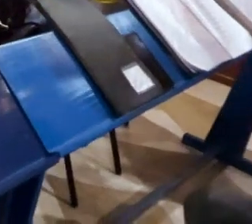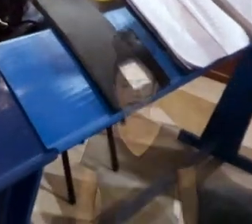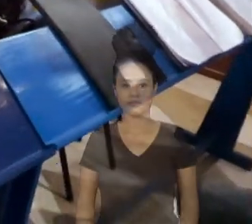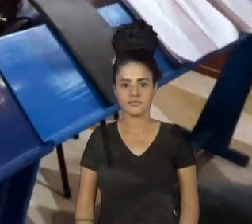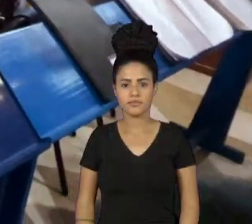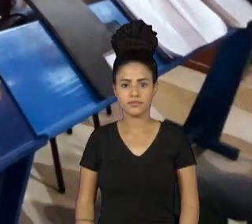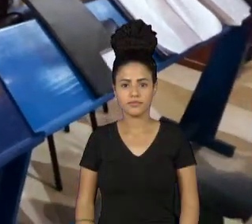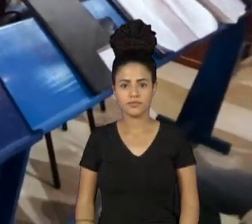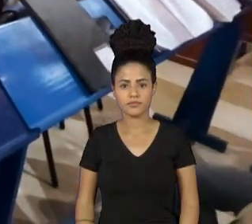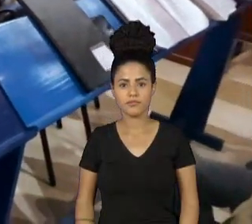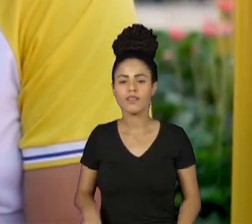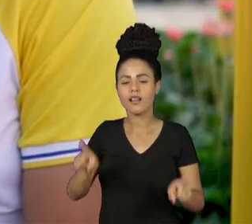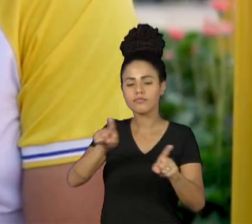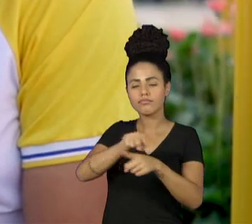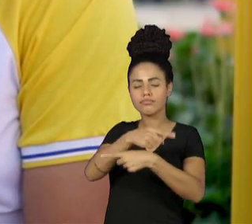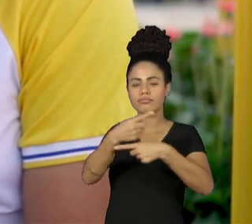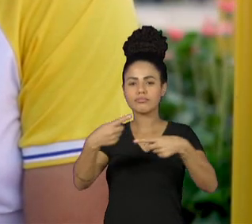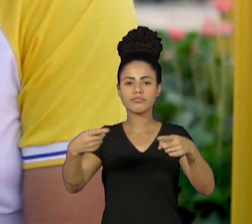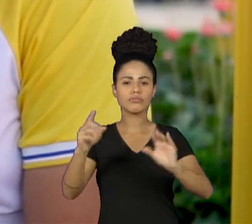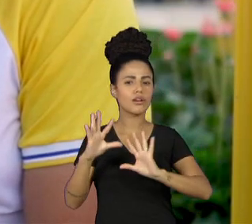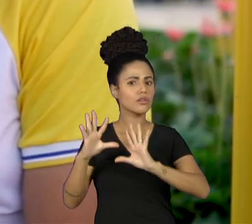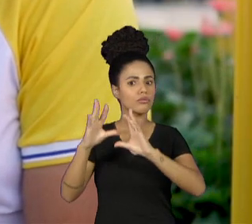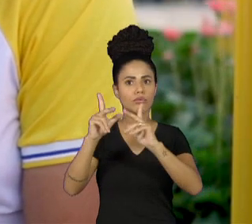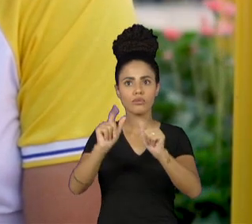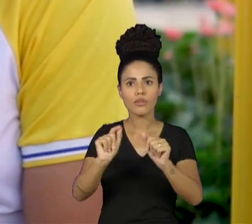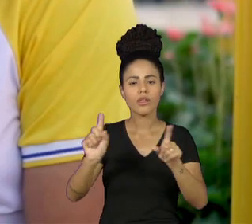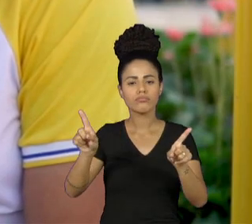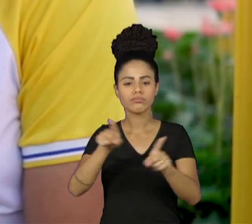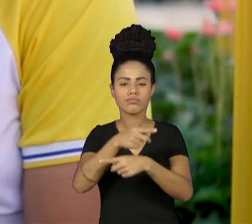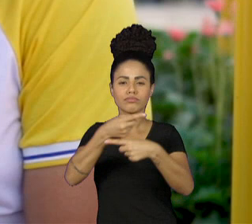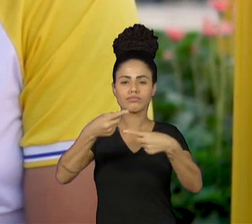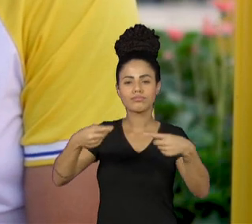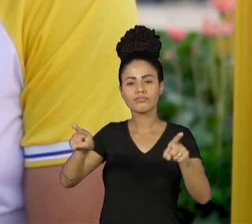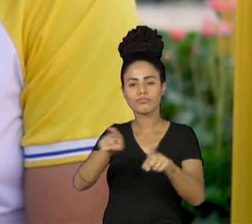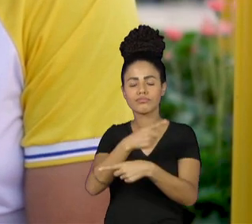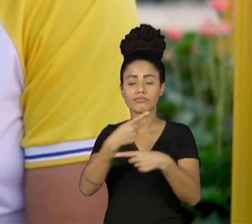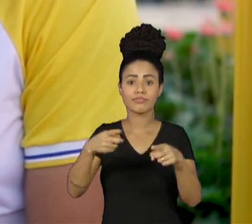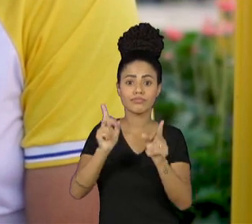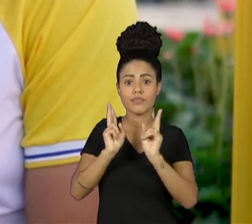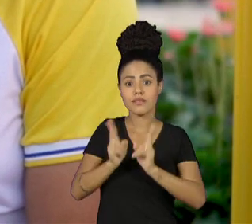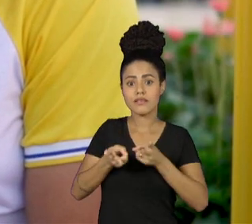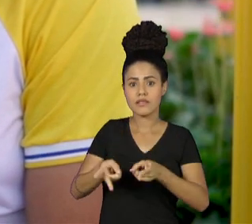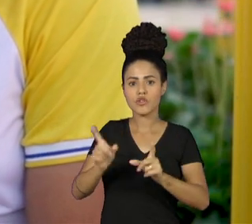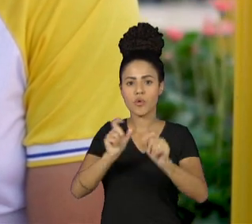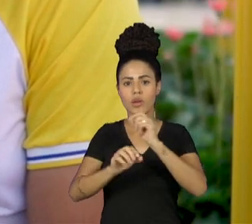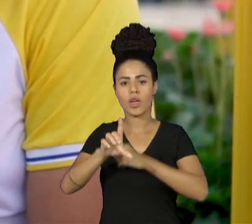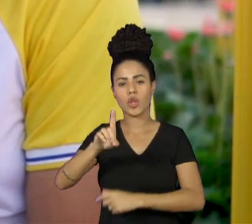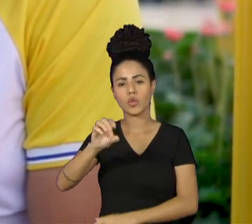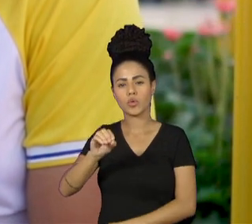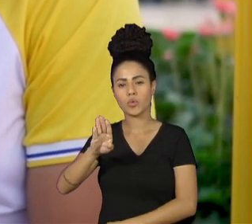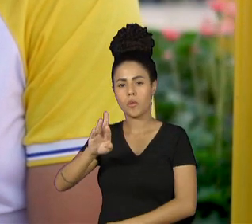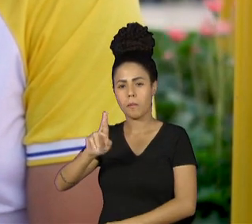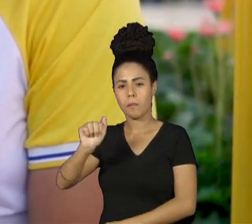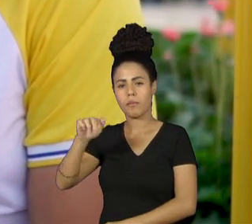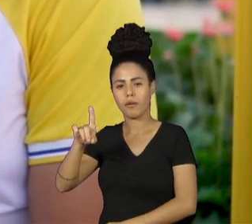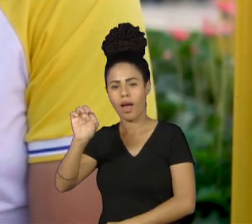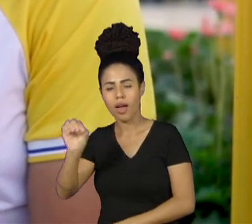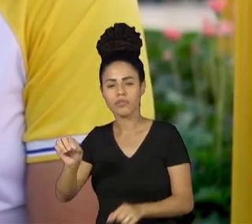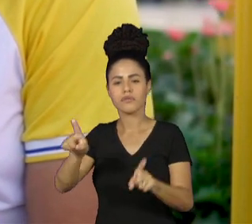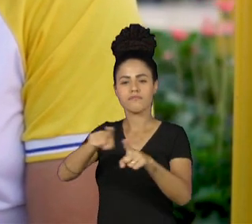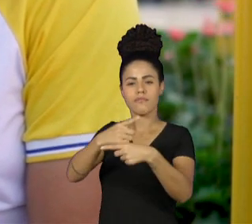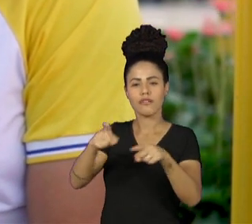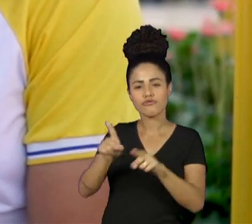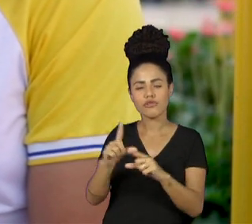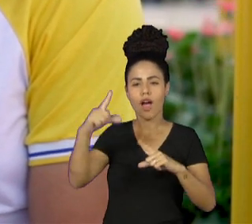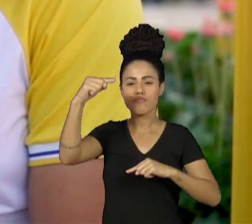A gente toca de tudo um pouco, né? Mas nós tocamos mais assim dobrados, dobrados, marchas, valsas, né?